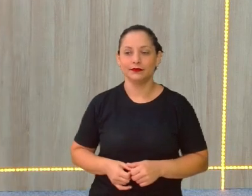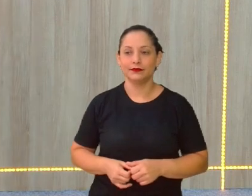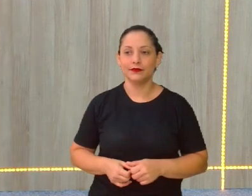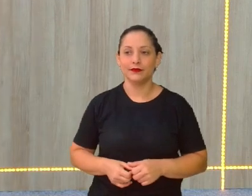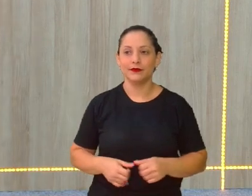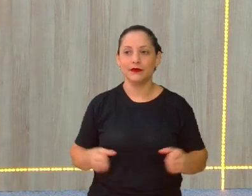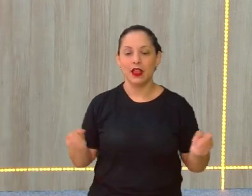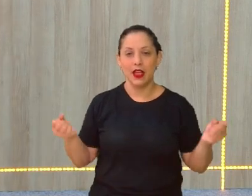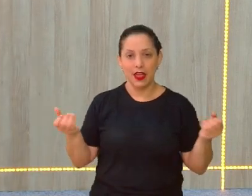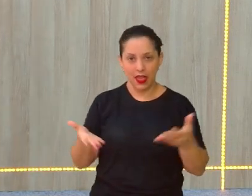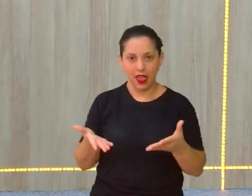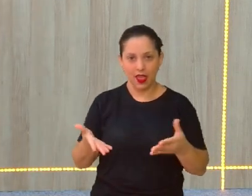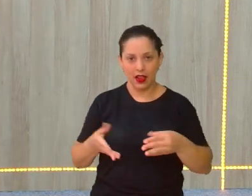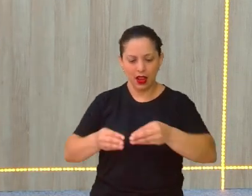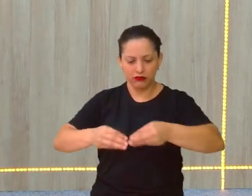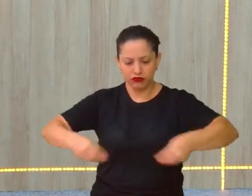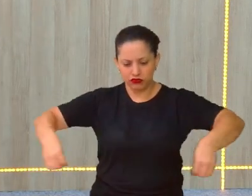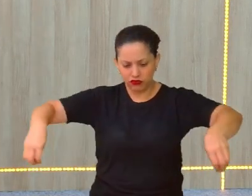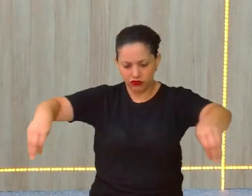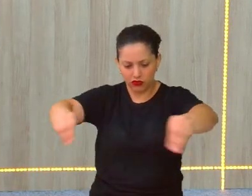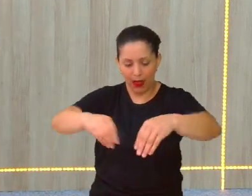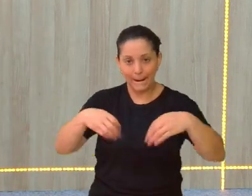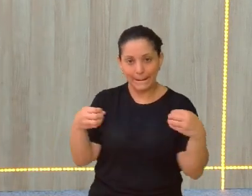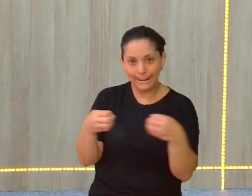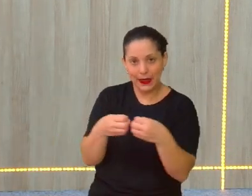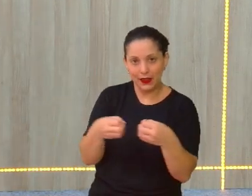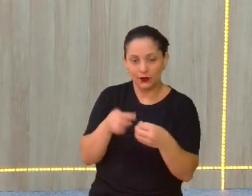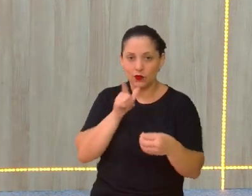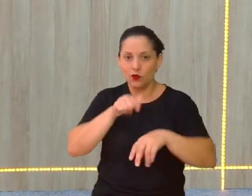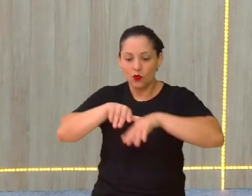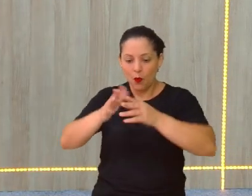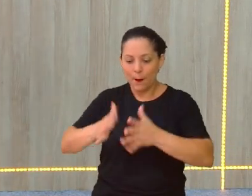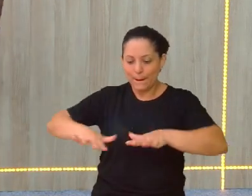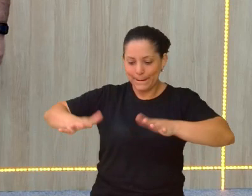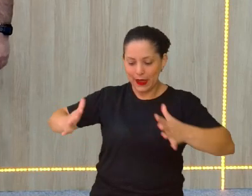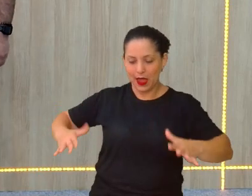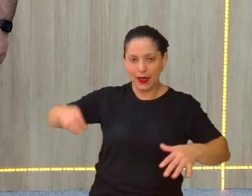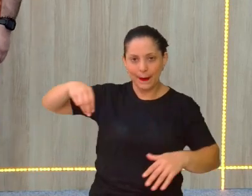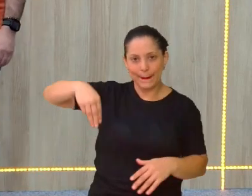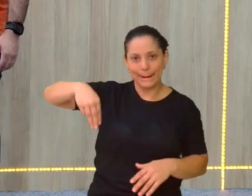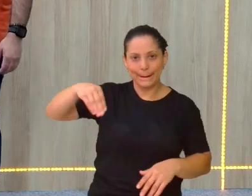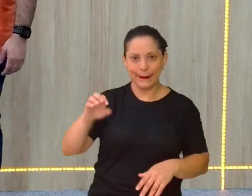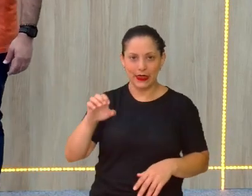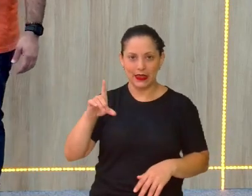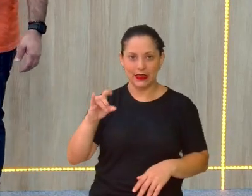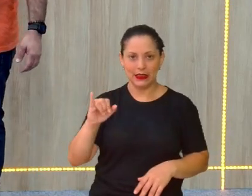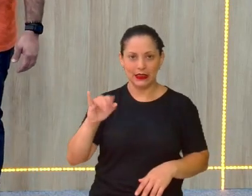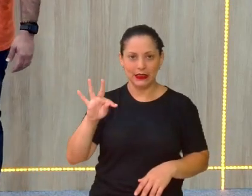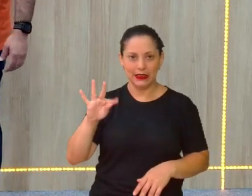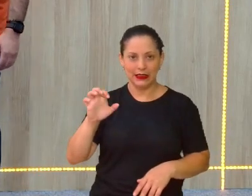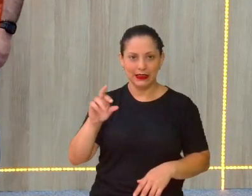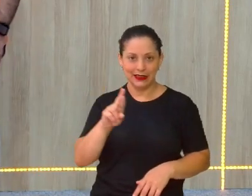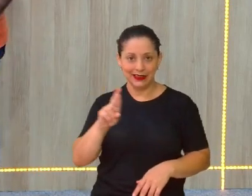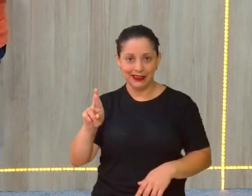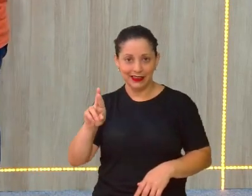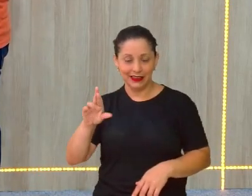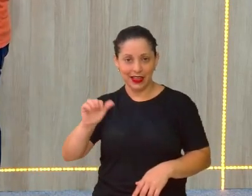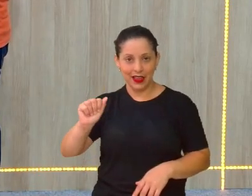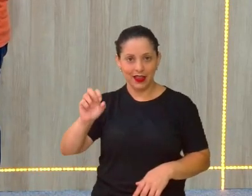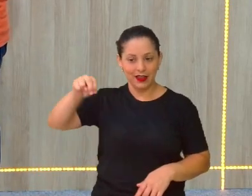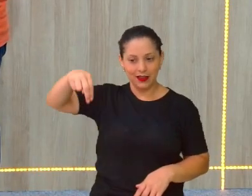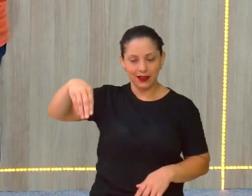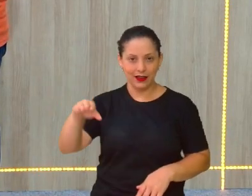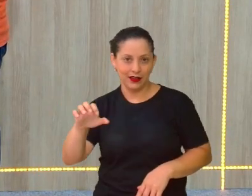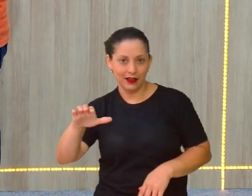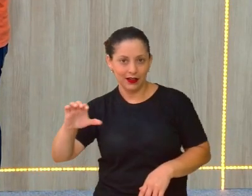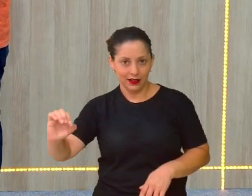se projeta aqui sobre o Mar Mediterrâneo, aqui a gente tem o Mar Mediterrâneo, e tem assim algumas áreas